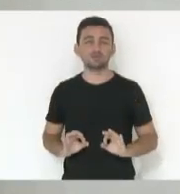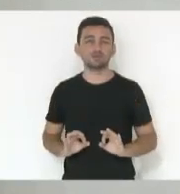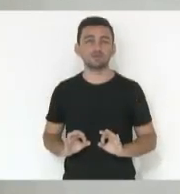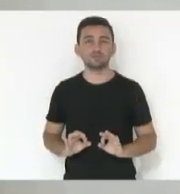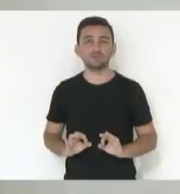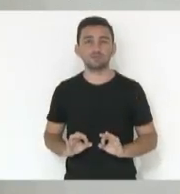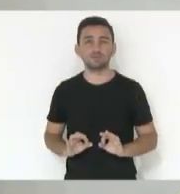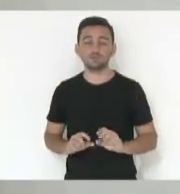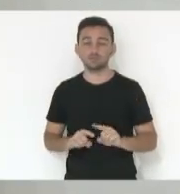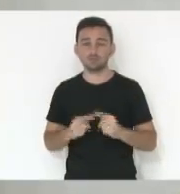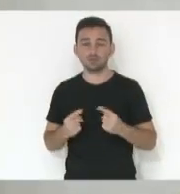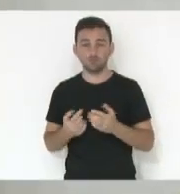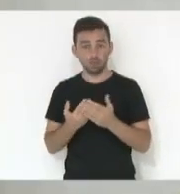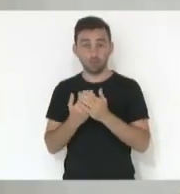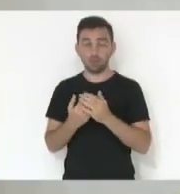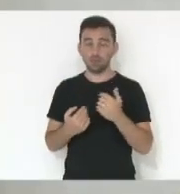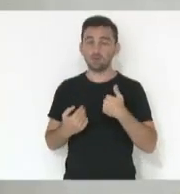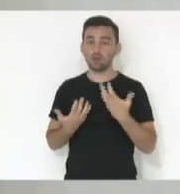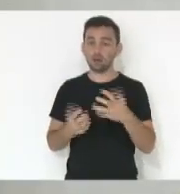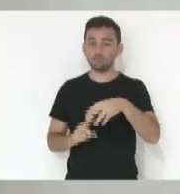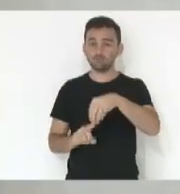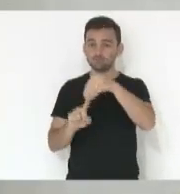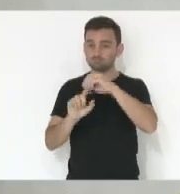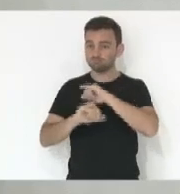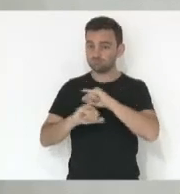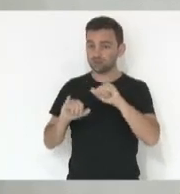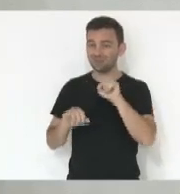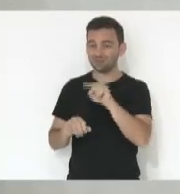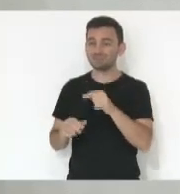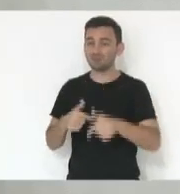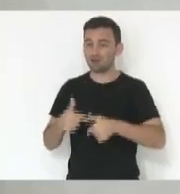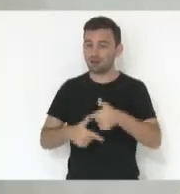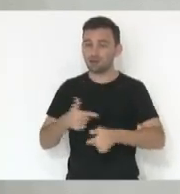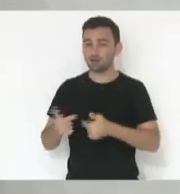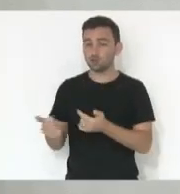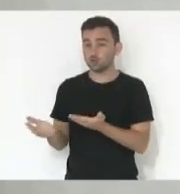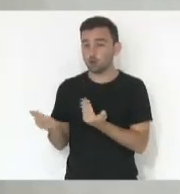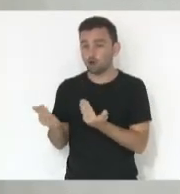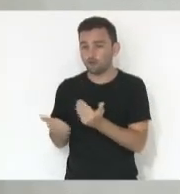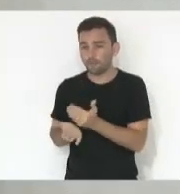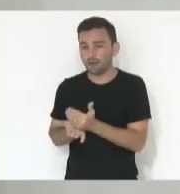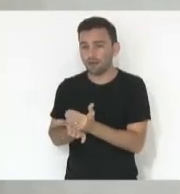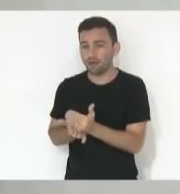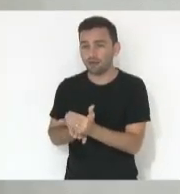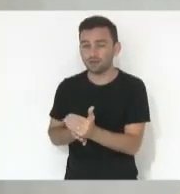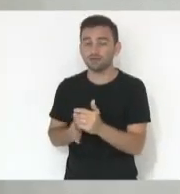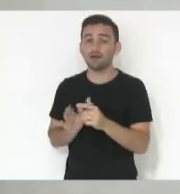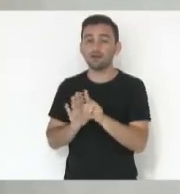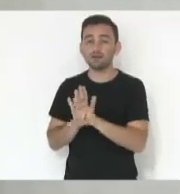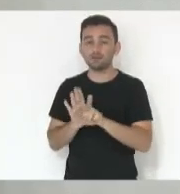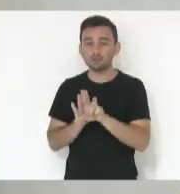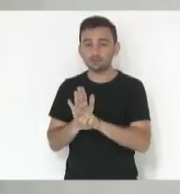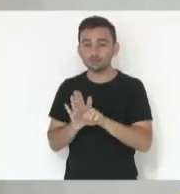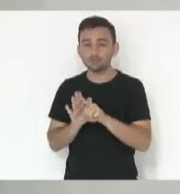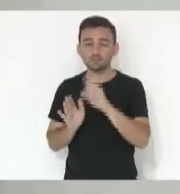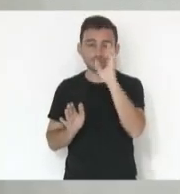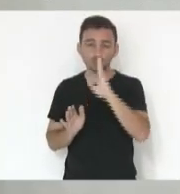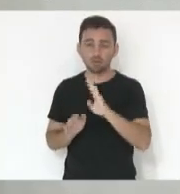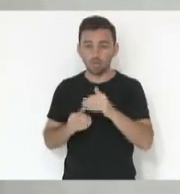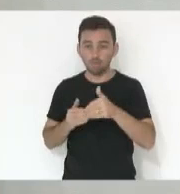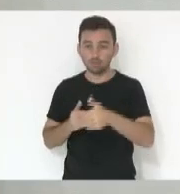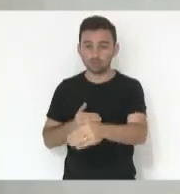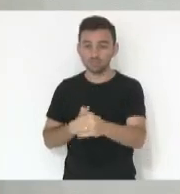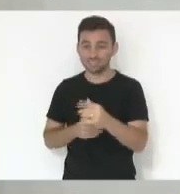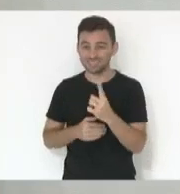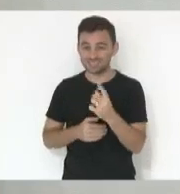produtores rurais eles começam a trabalhar muito jovem, embora a legislação trabalhista brasileira fale a partir dos